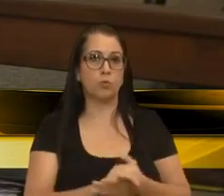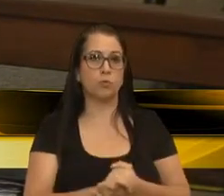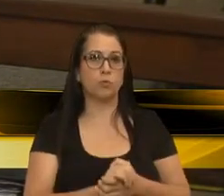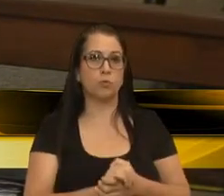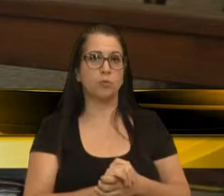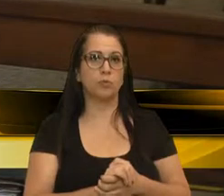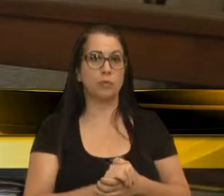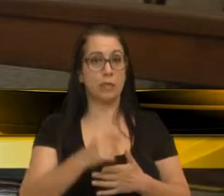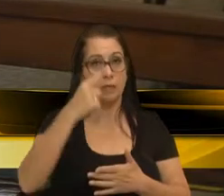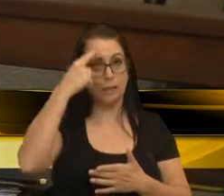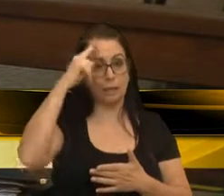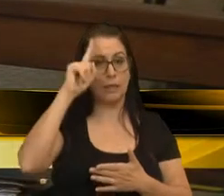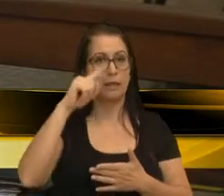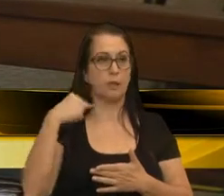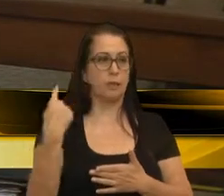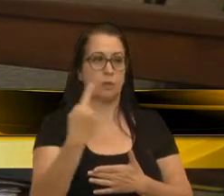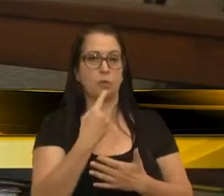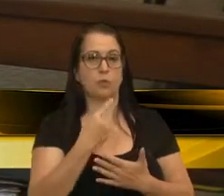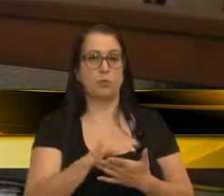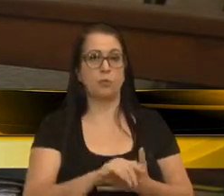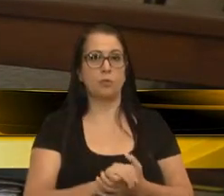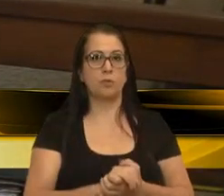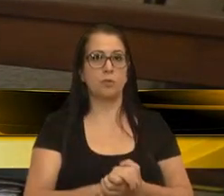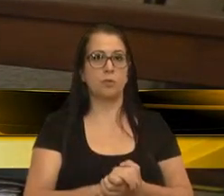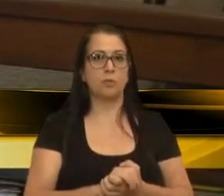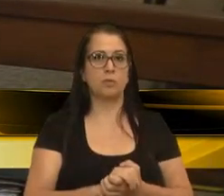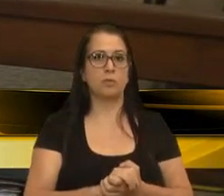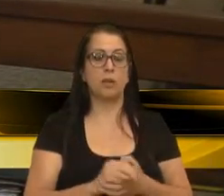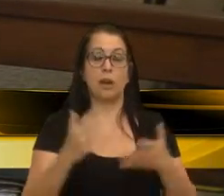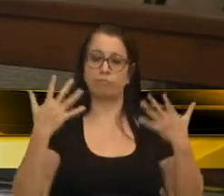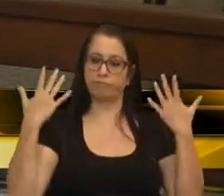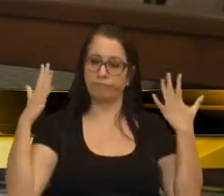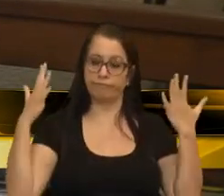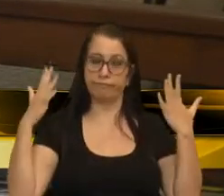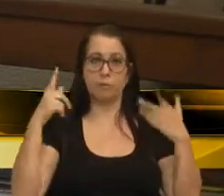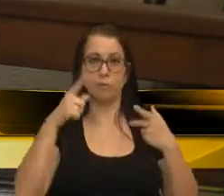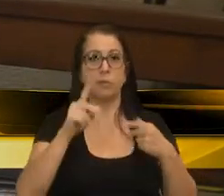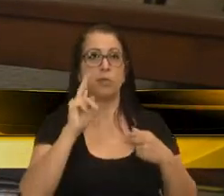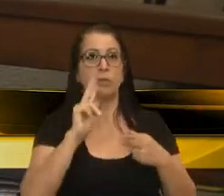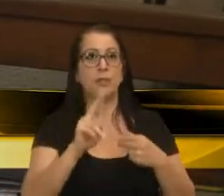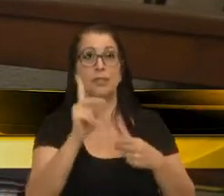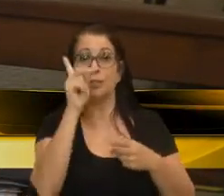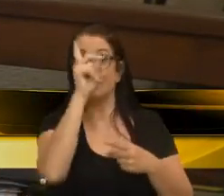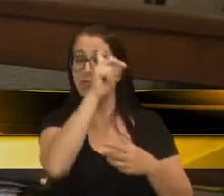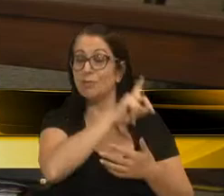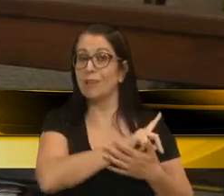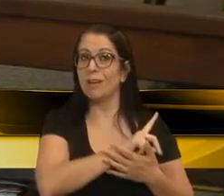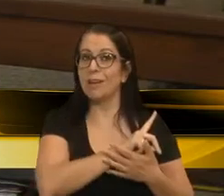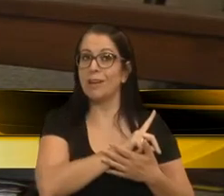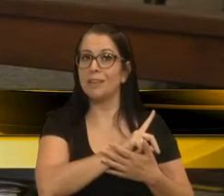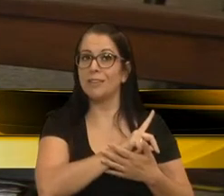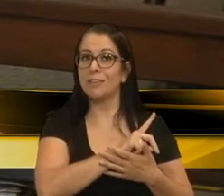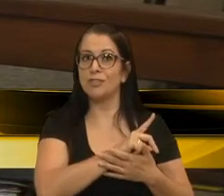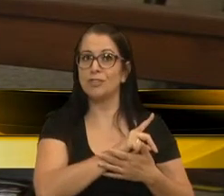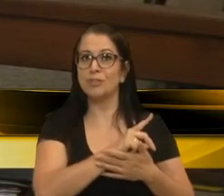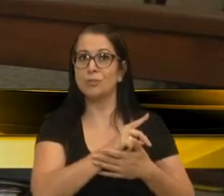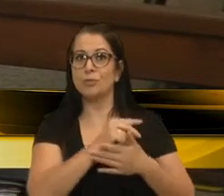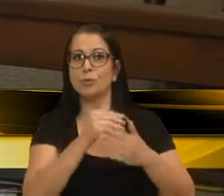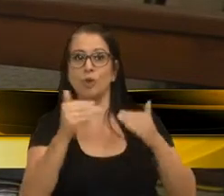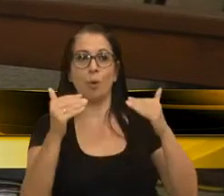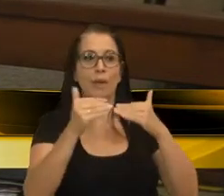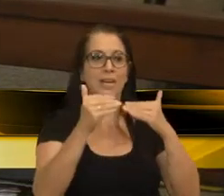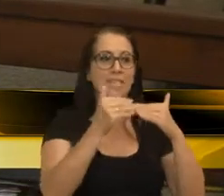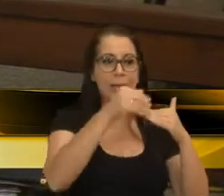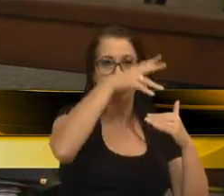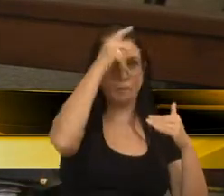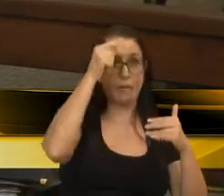a iniciativa vossa, de Vossa Excelência, ela é louvável, mas eu vejo muita dificuldade de sintonia com o Executivo.